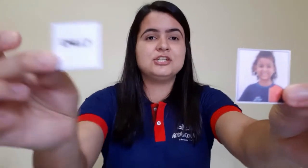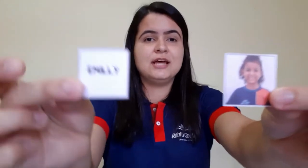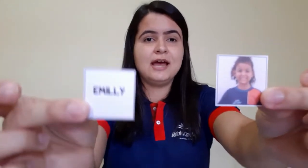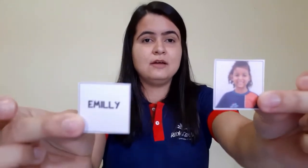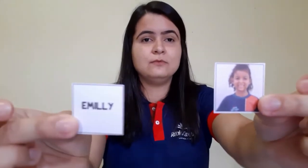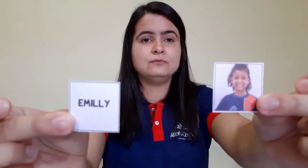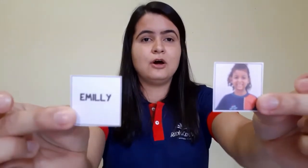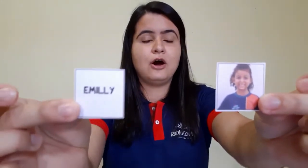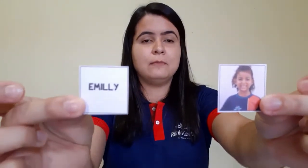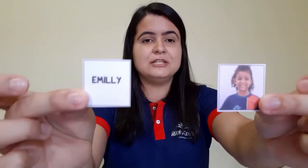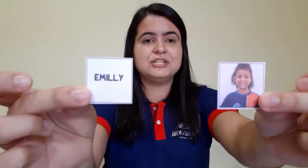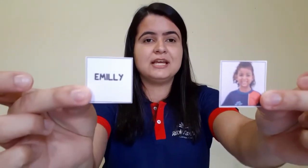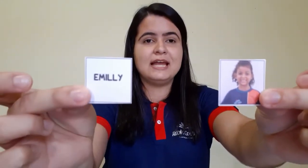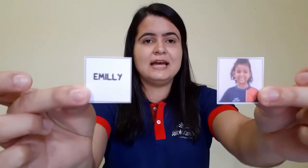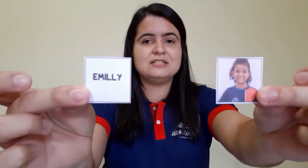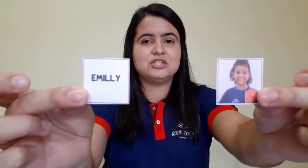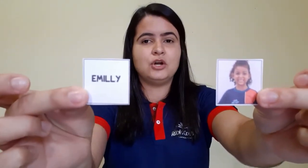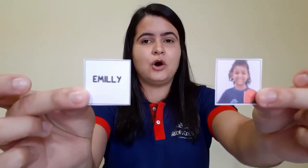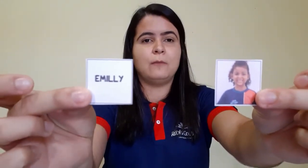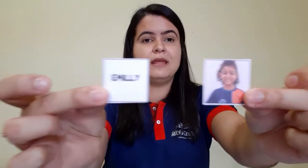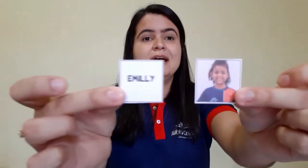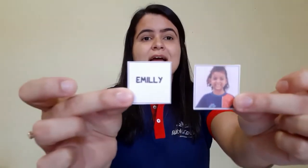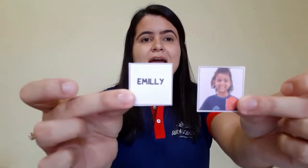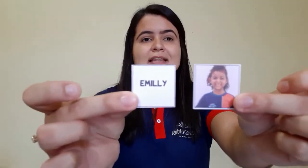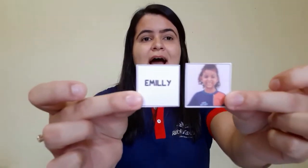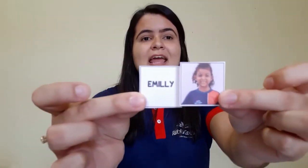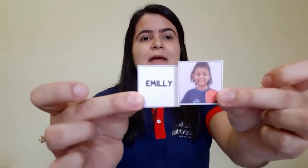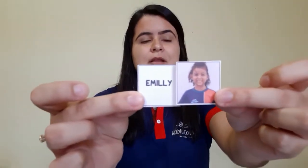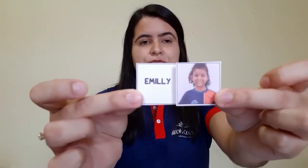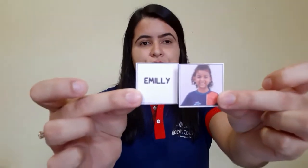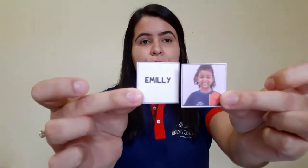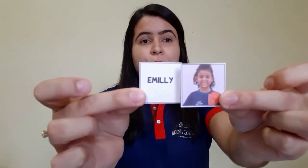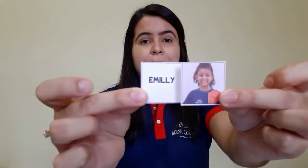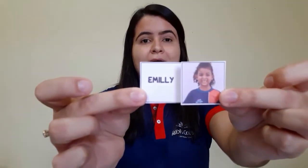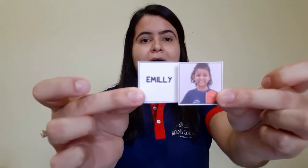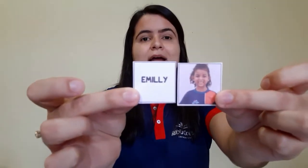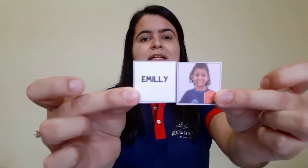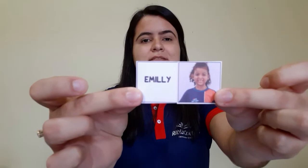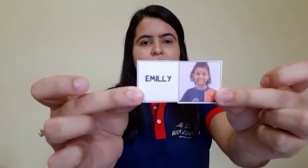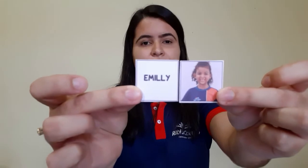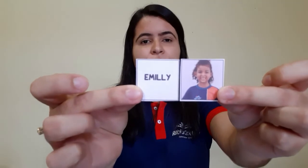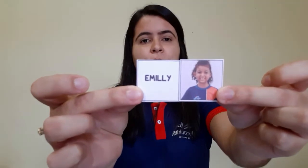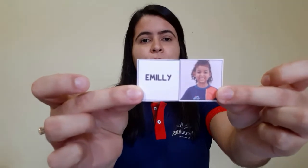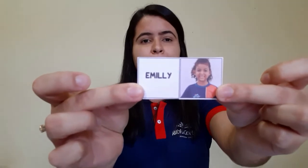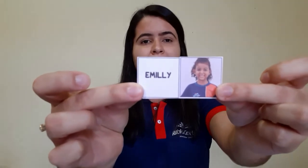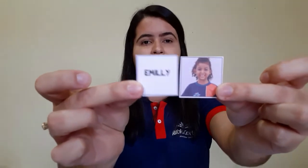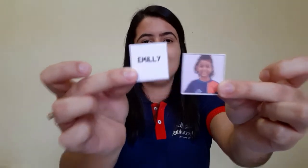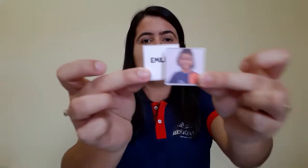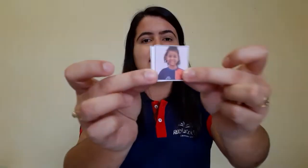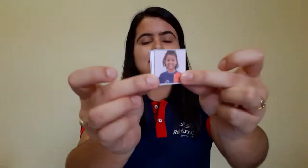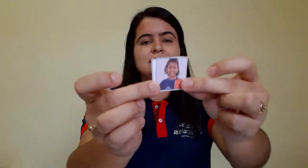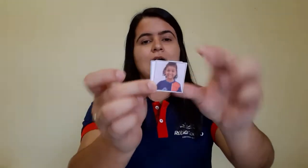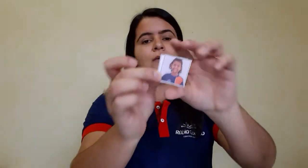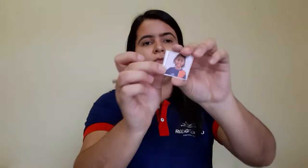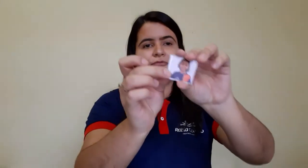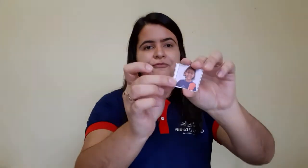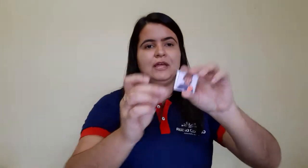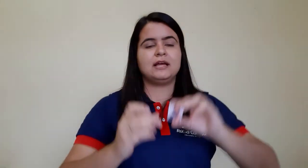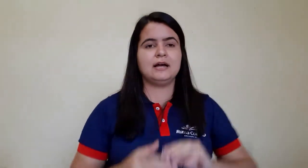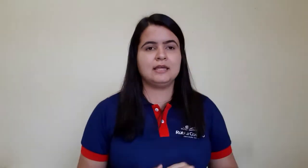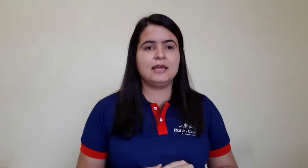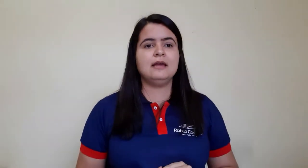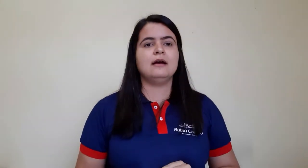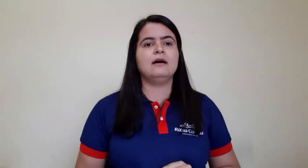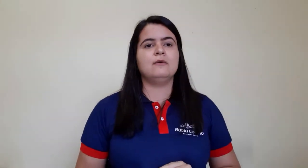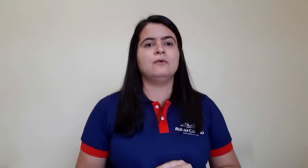agora tirei um nome. De quem é este nome? É da Emily. Formou par? Então, formou par. Então,